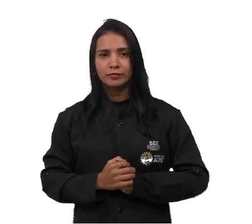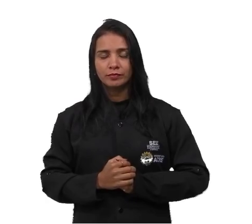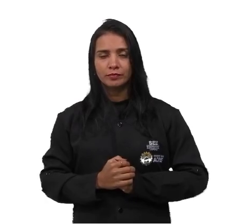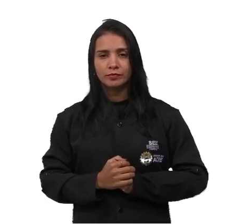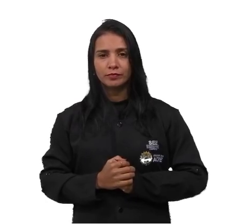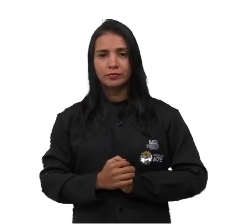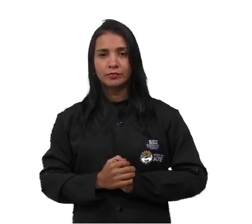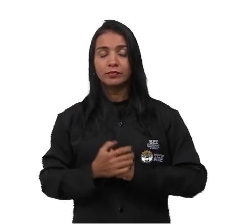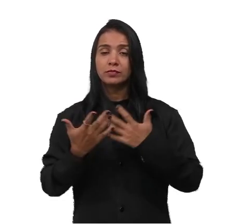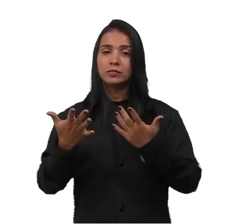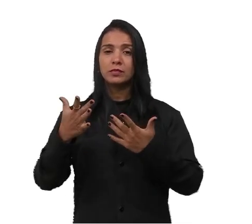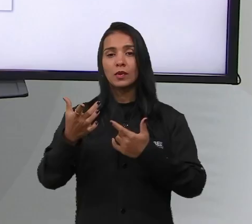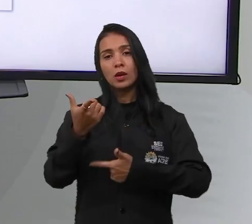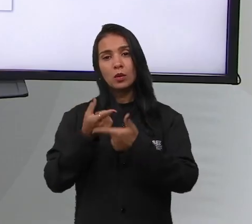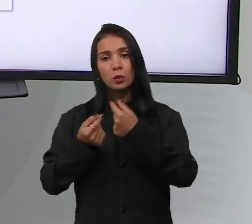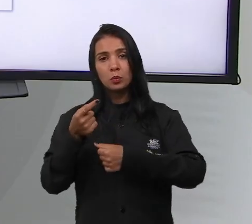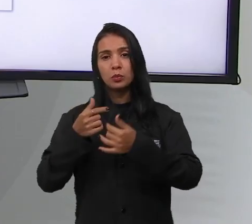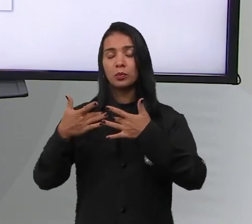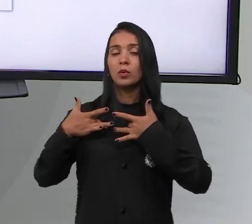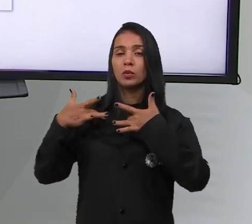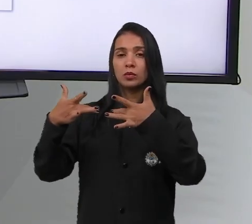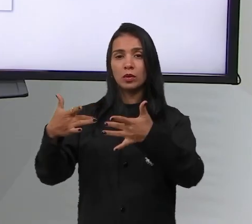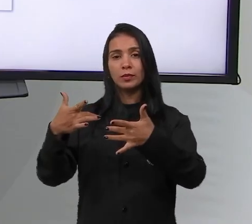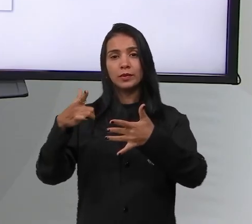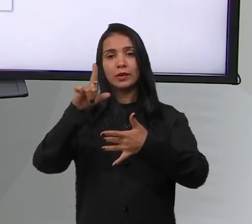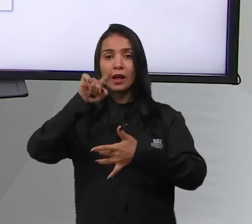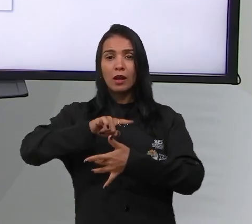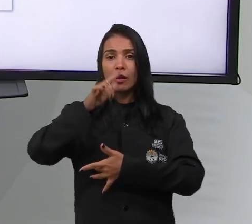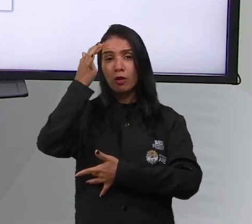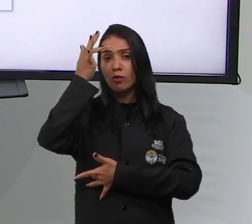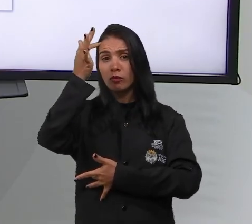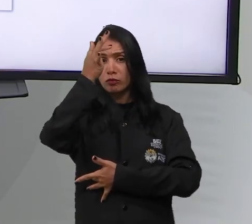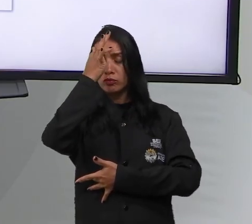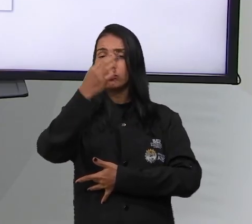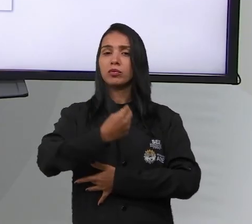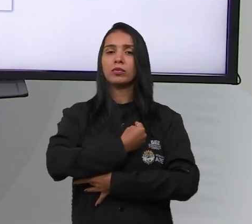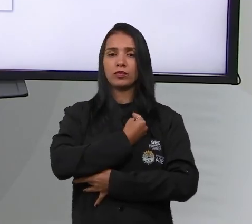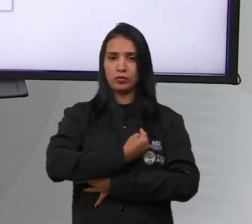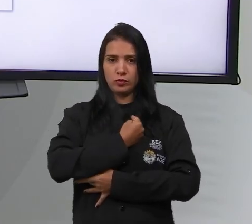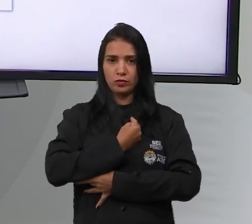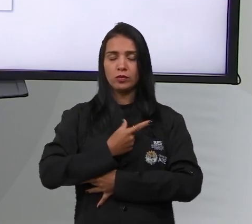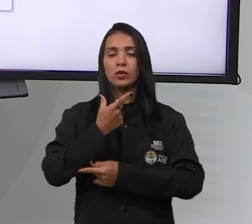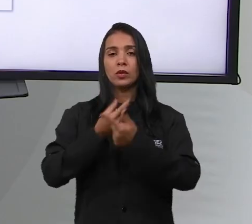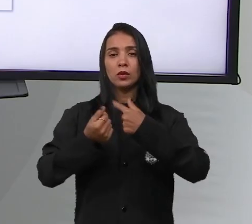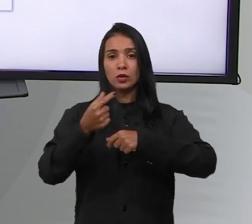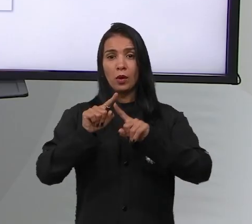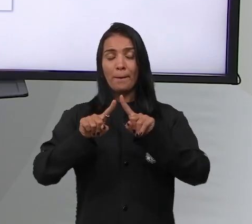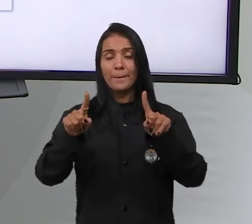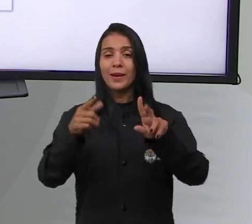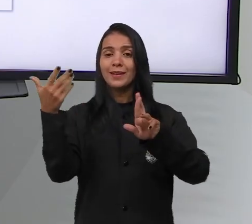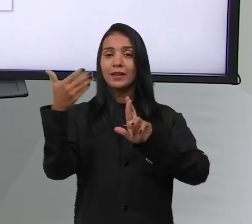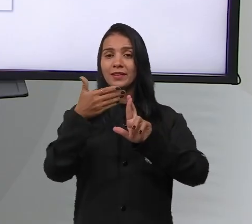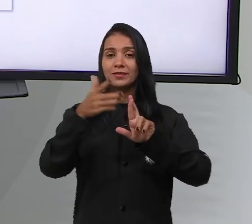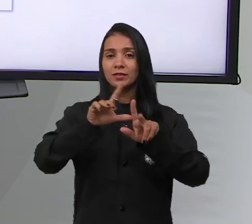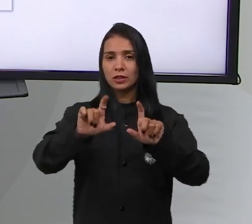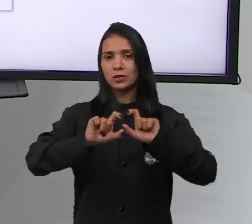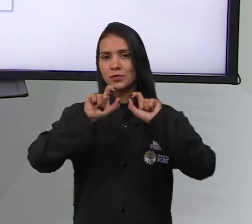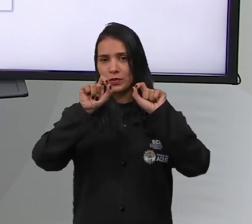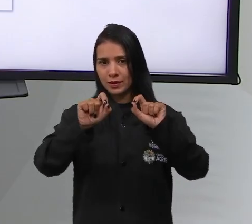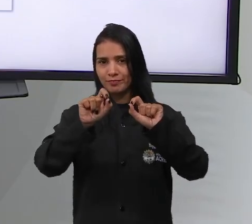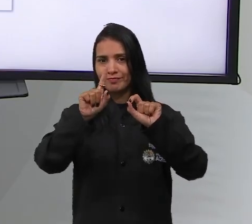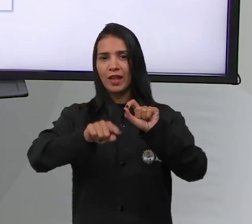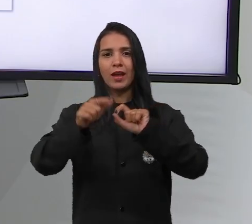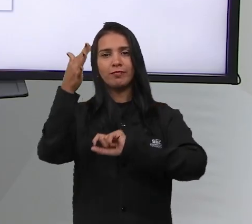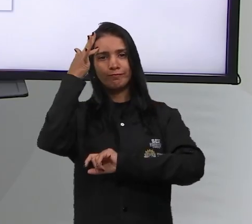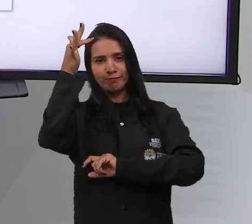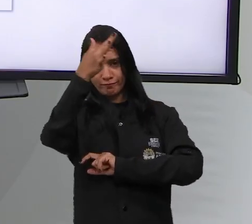economia solidária, a filosofia da economia solidária, acaba correspondendo, digamos assim, a uma filosofia